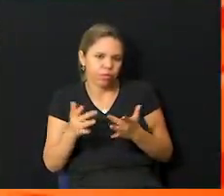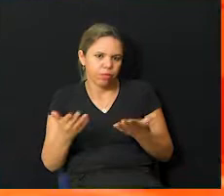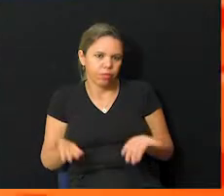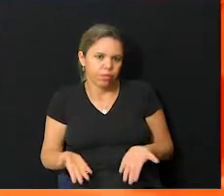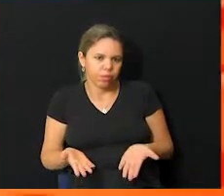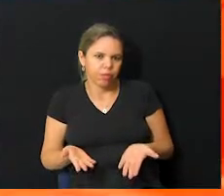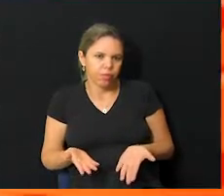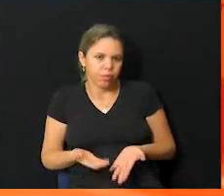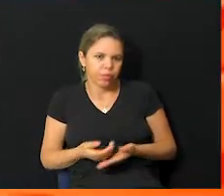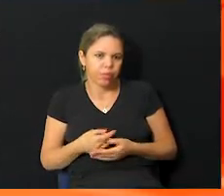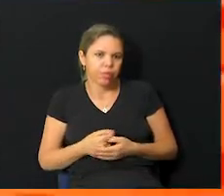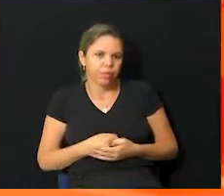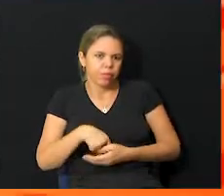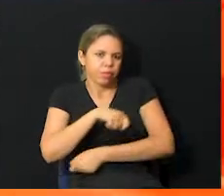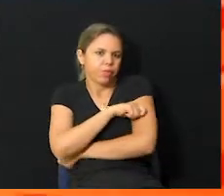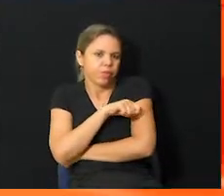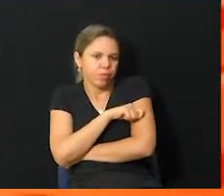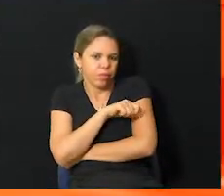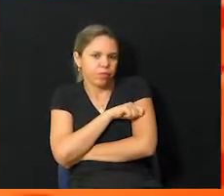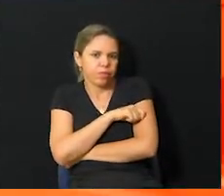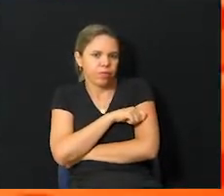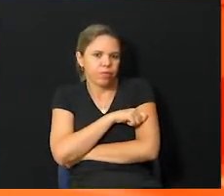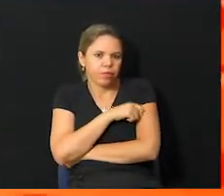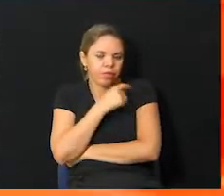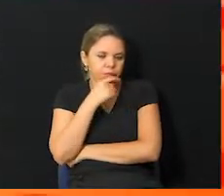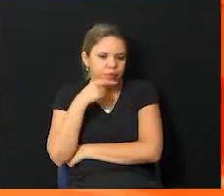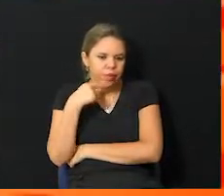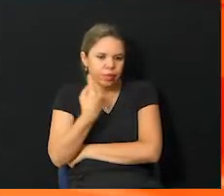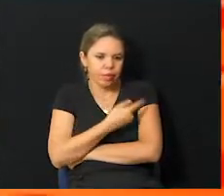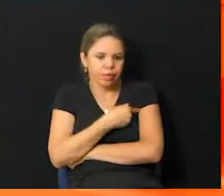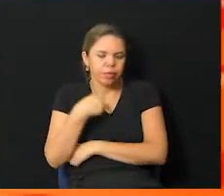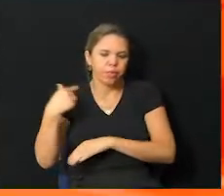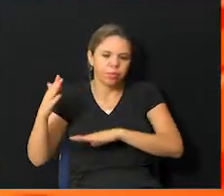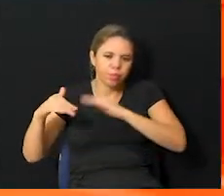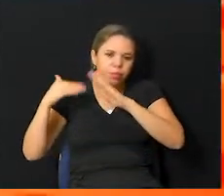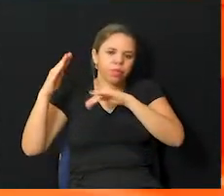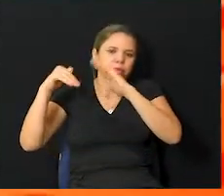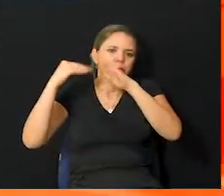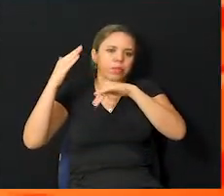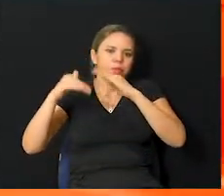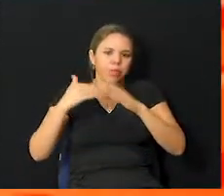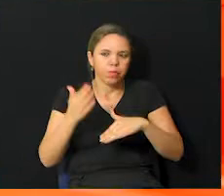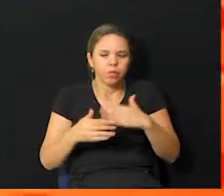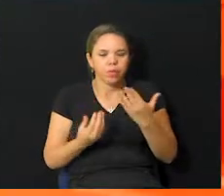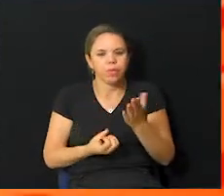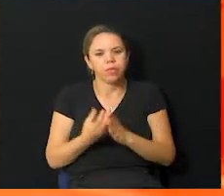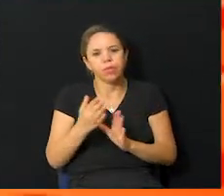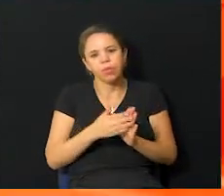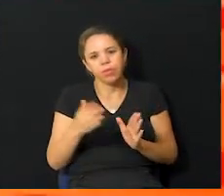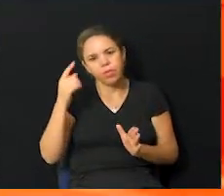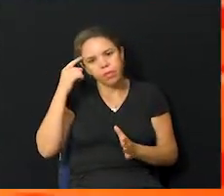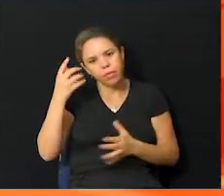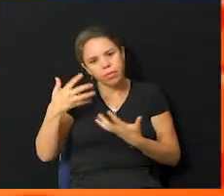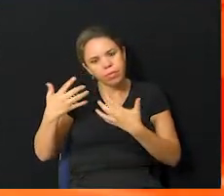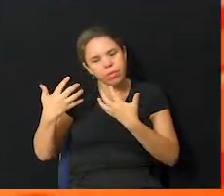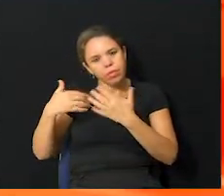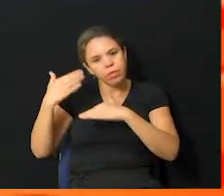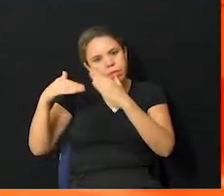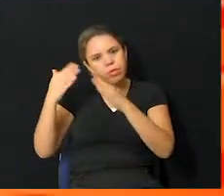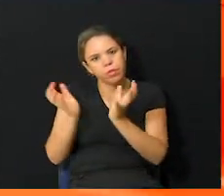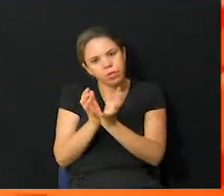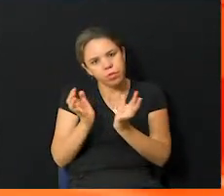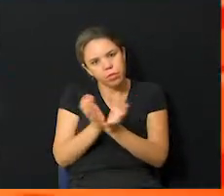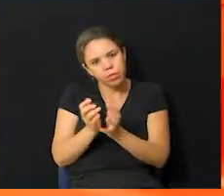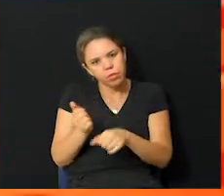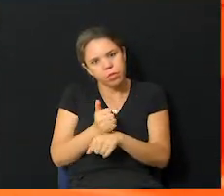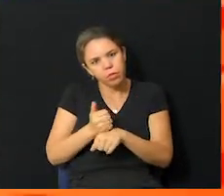essa minha ex-aluna e nós fomos desenvolvendo, toda a parte criativa foi sendo desenvolvida em